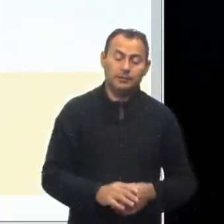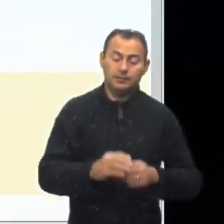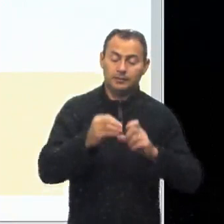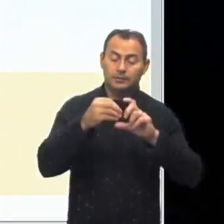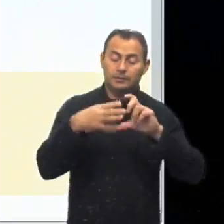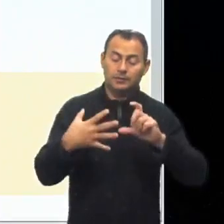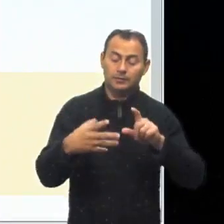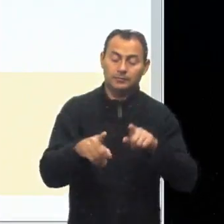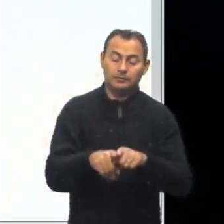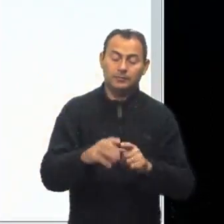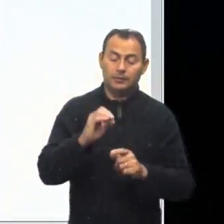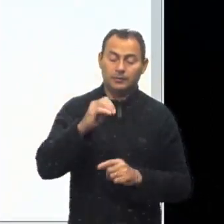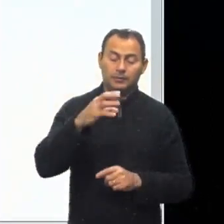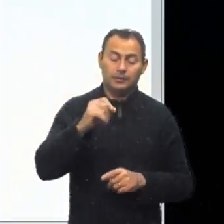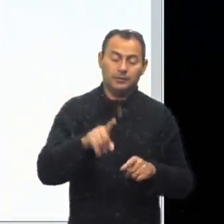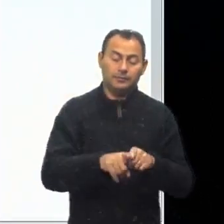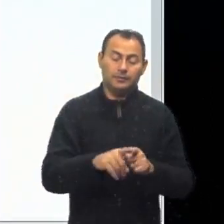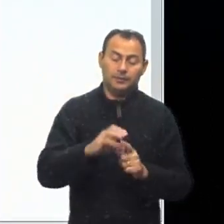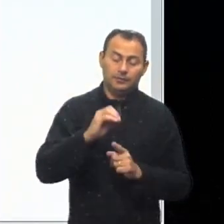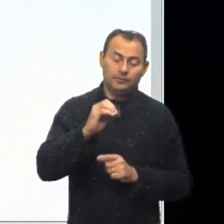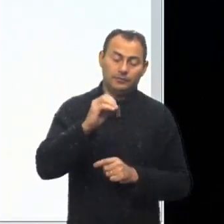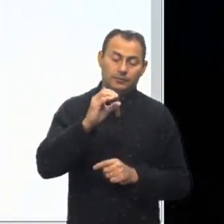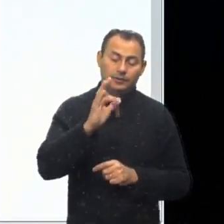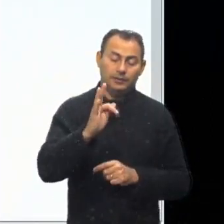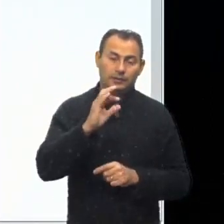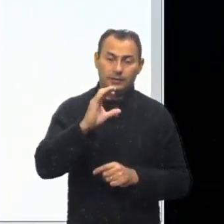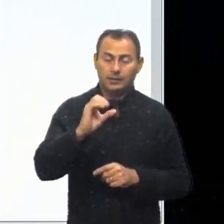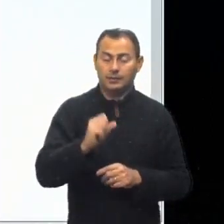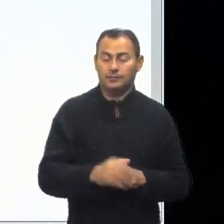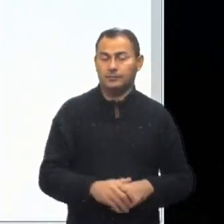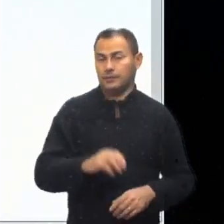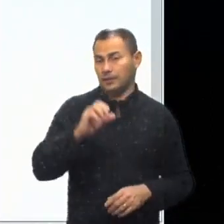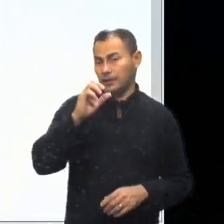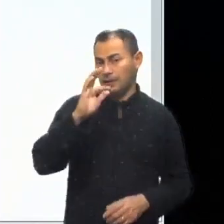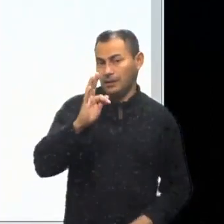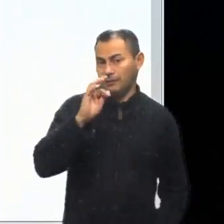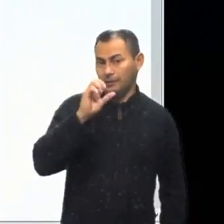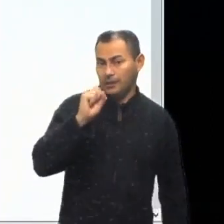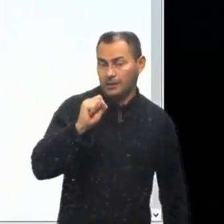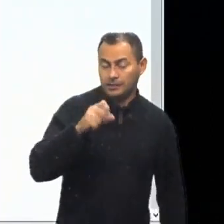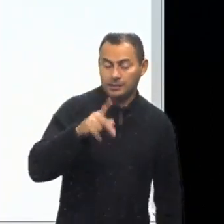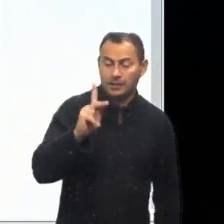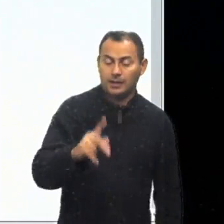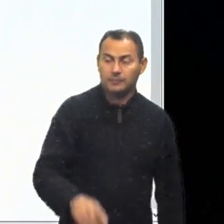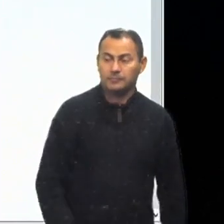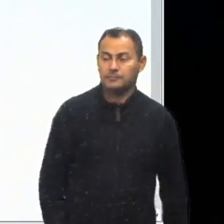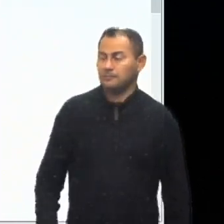só gerando a onda FSK. Aqui é PSK.